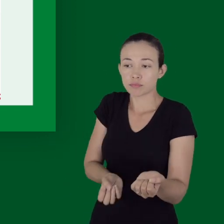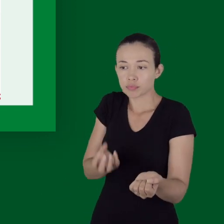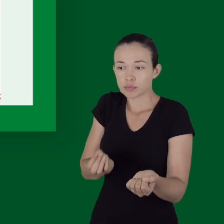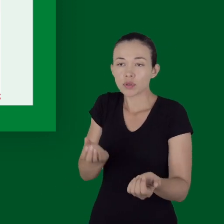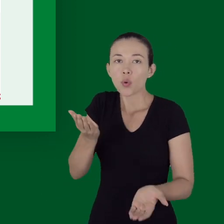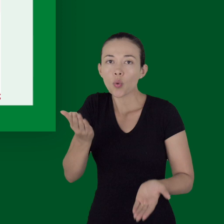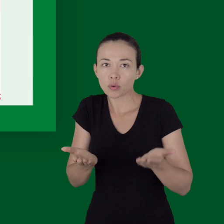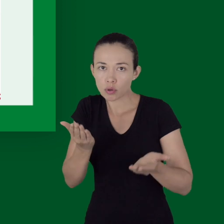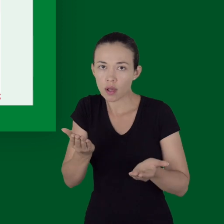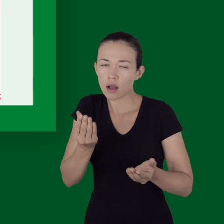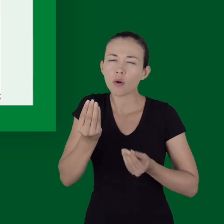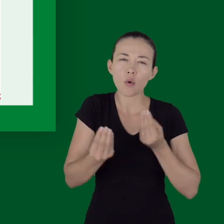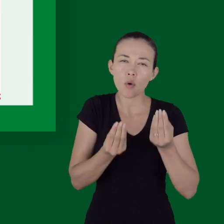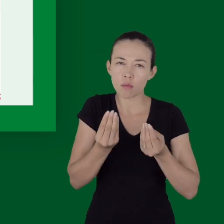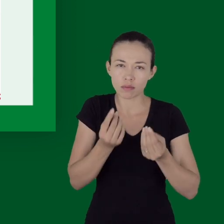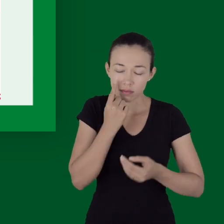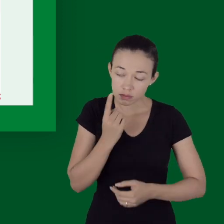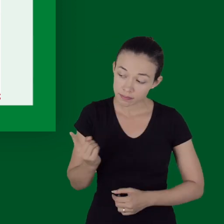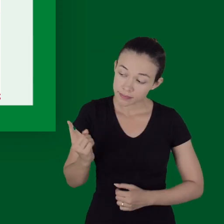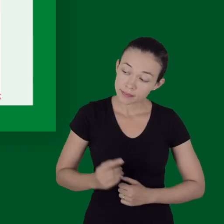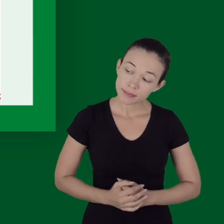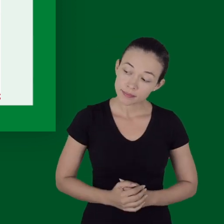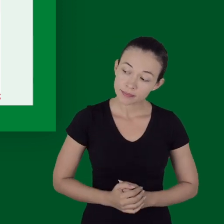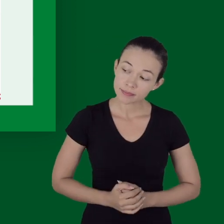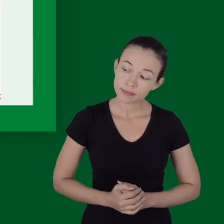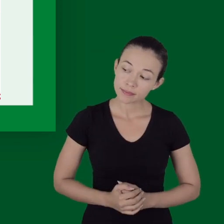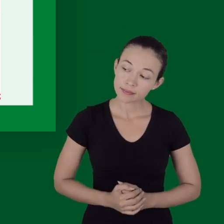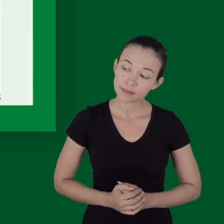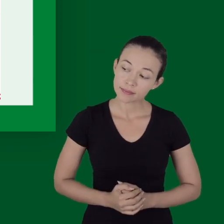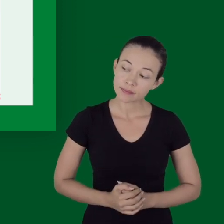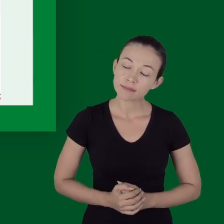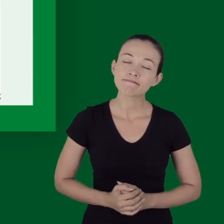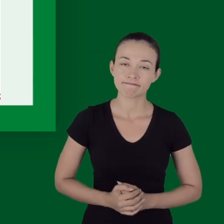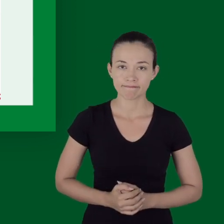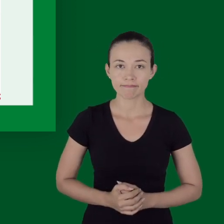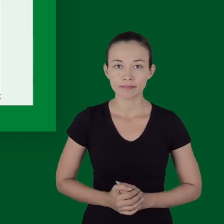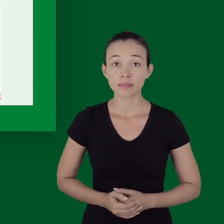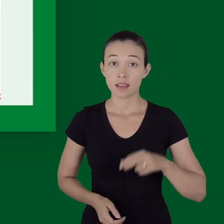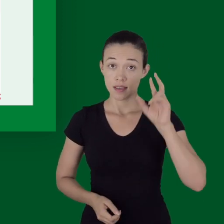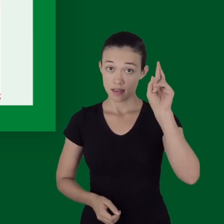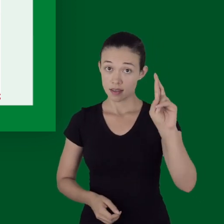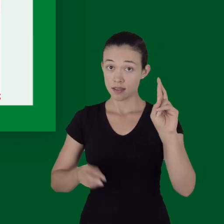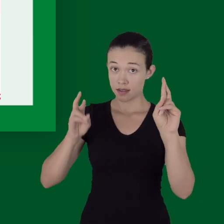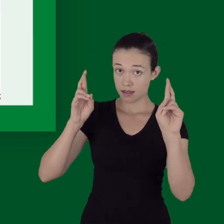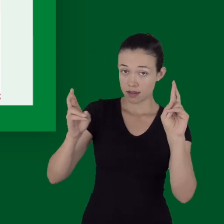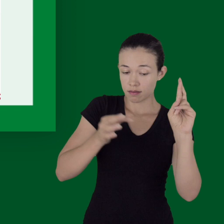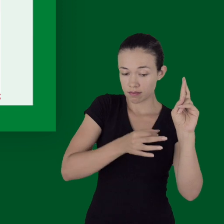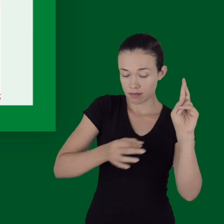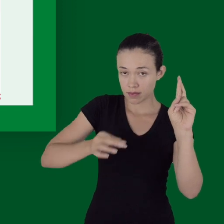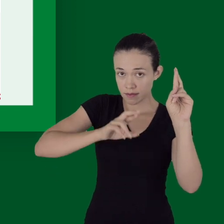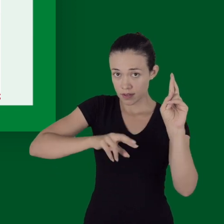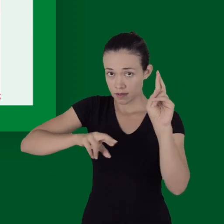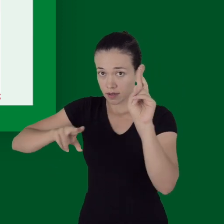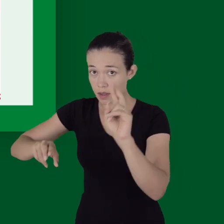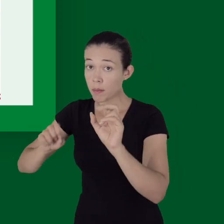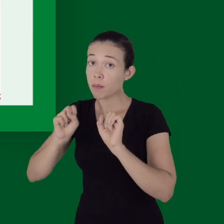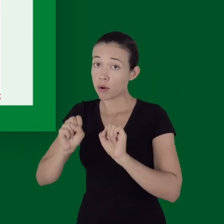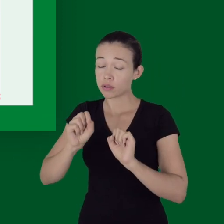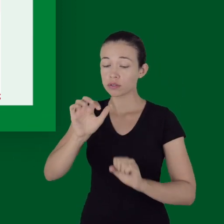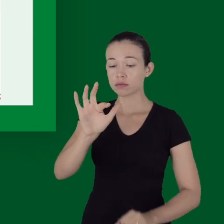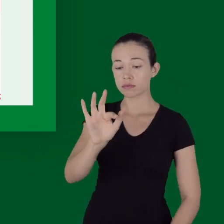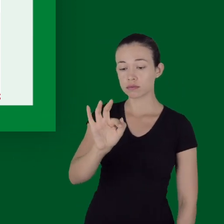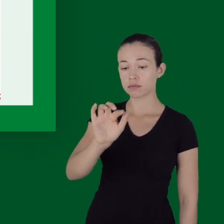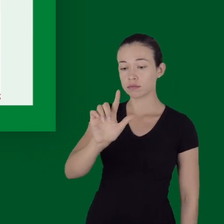arritmia também associada e pode fazer controle apenas de frequência cardíaca com verapamil, até beta-bloqueador e o